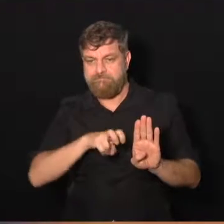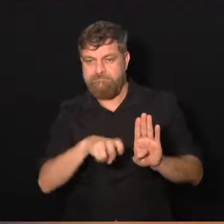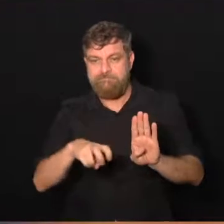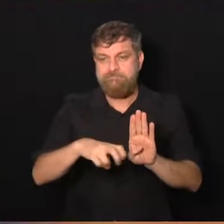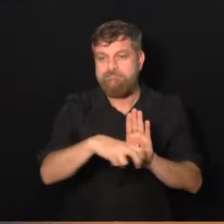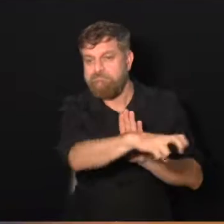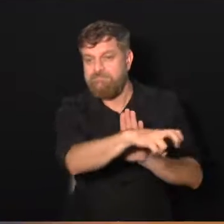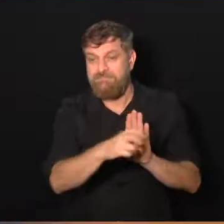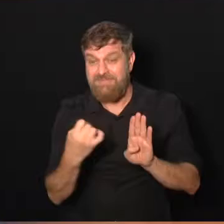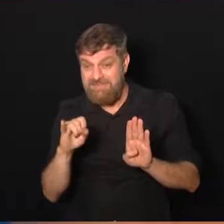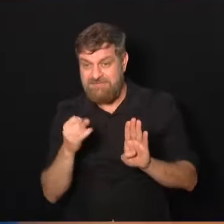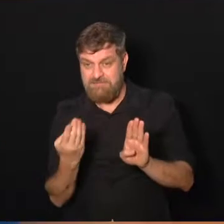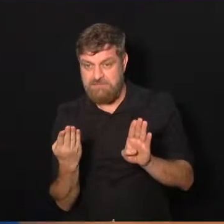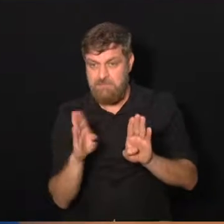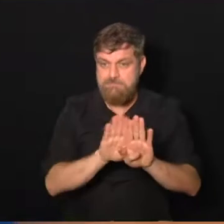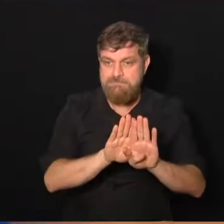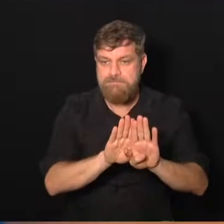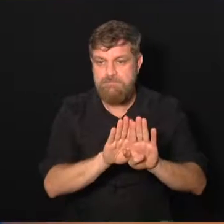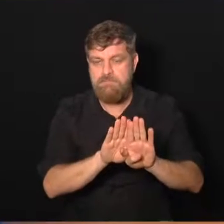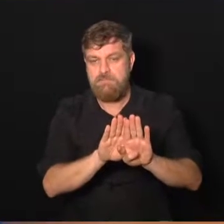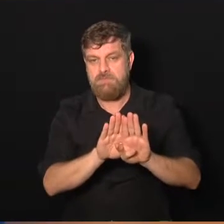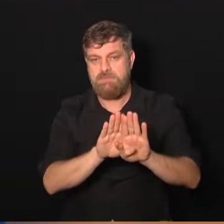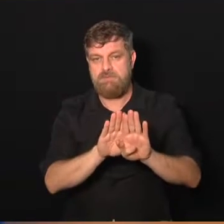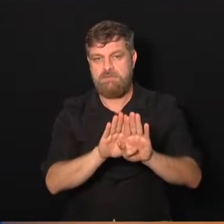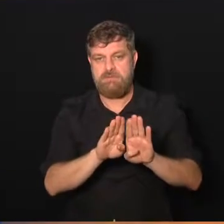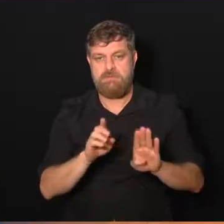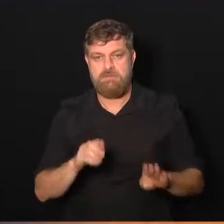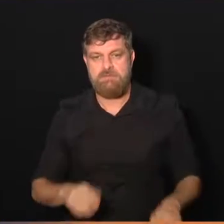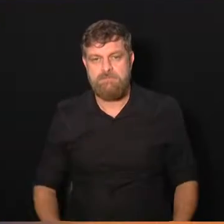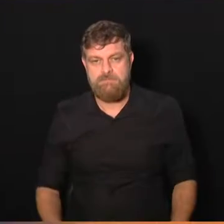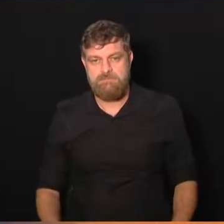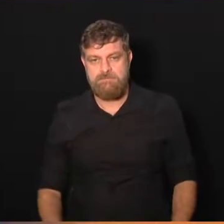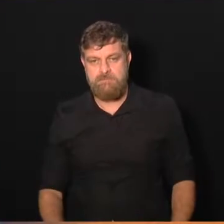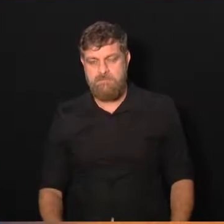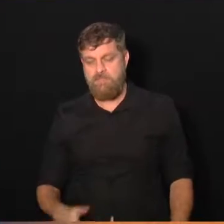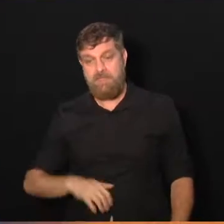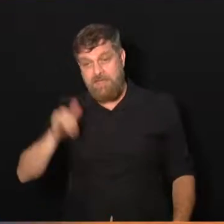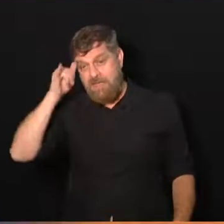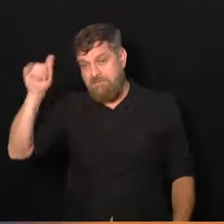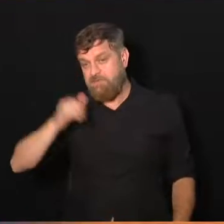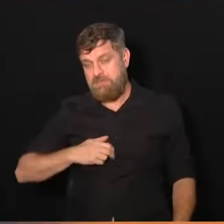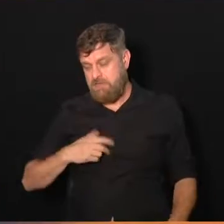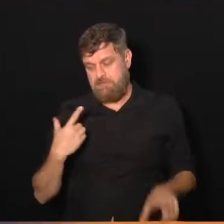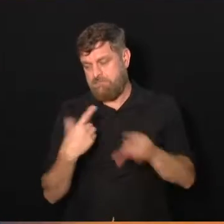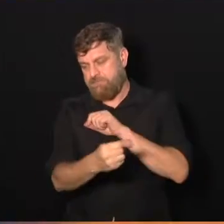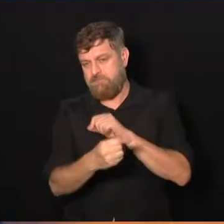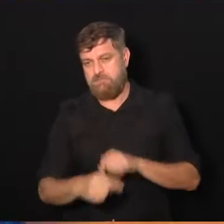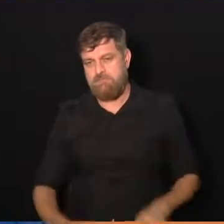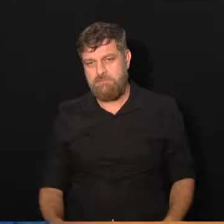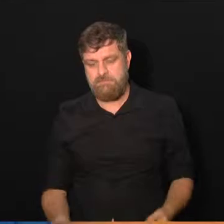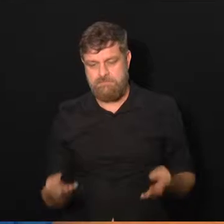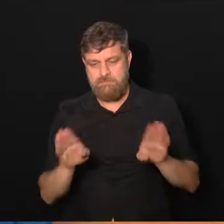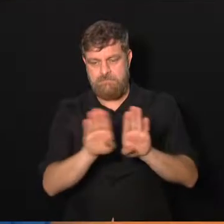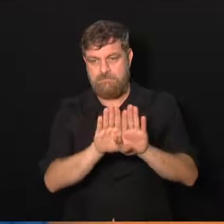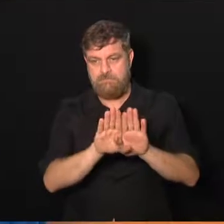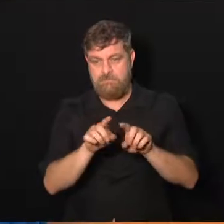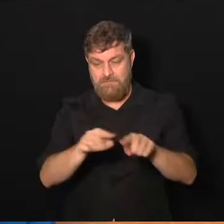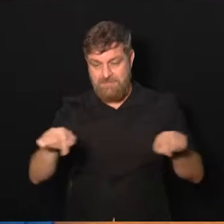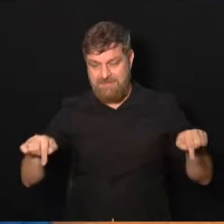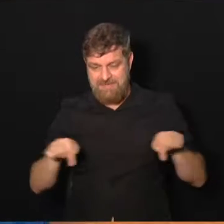cuidado de uma porta fechada, uma porta que evite de um animal escapar, ele ficaria dentro de uma